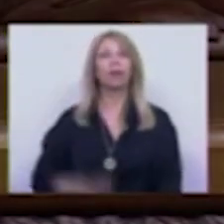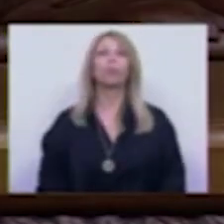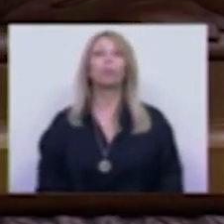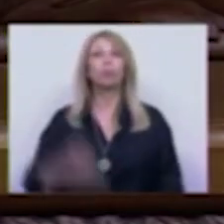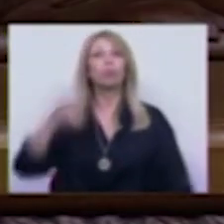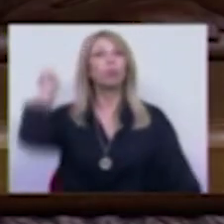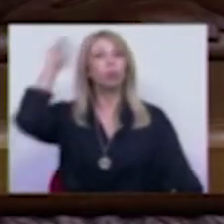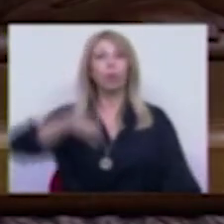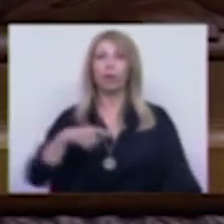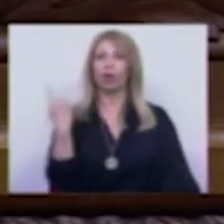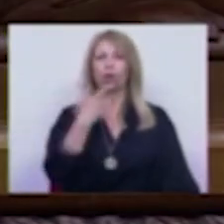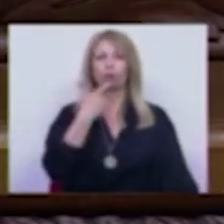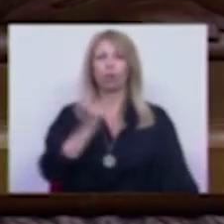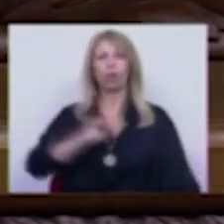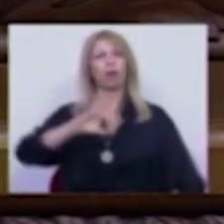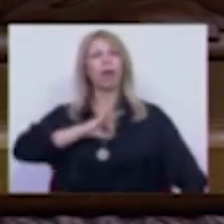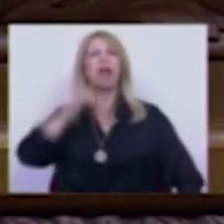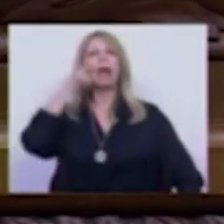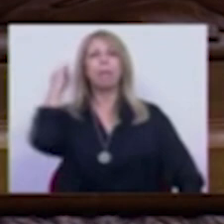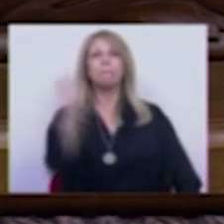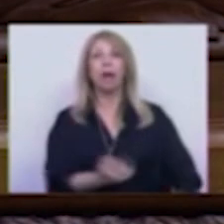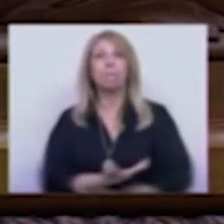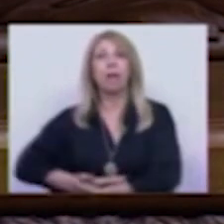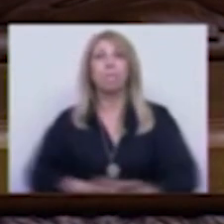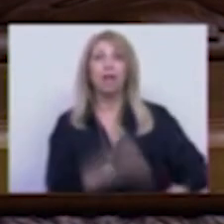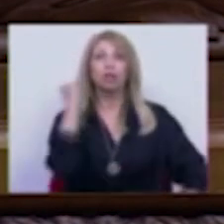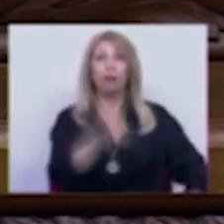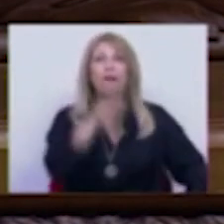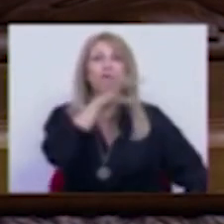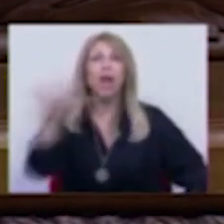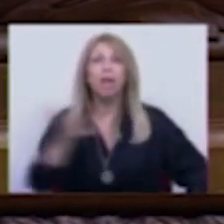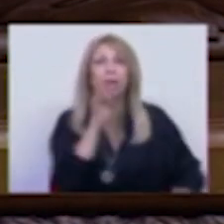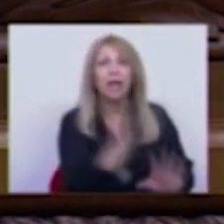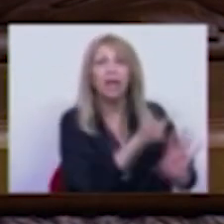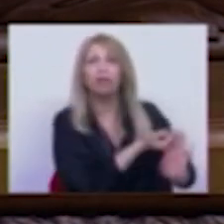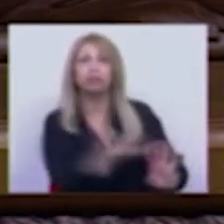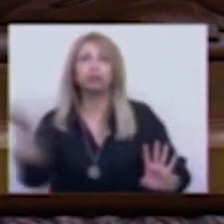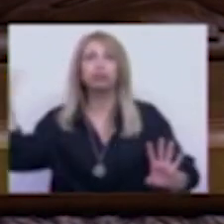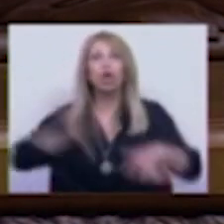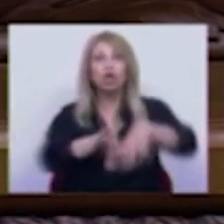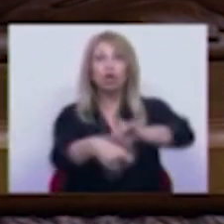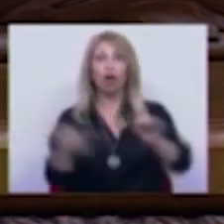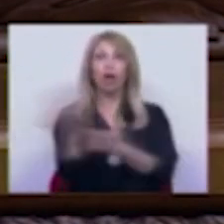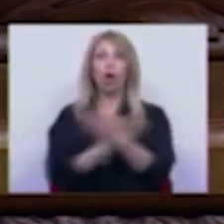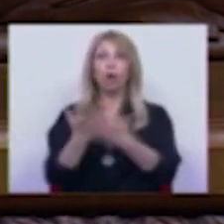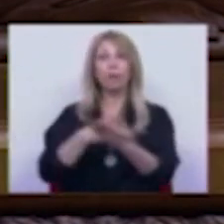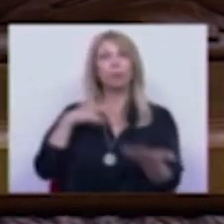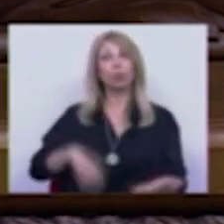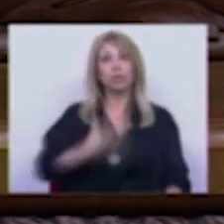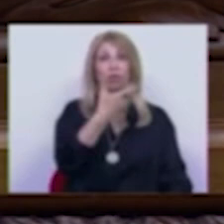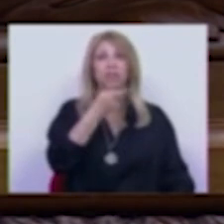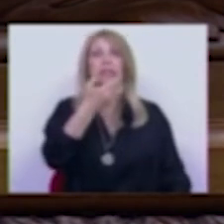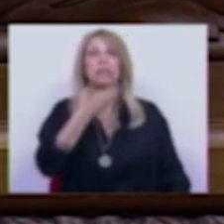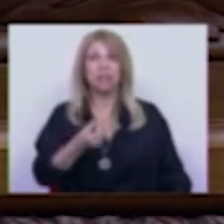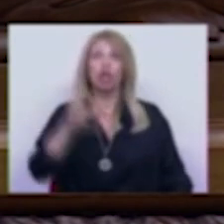ter entre os condecorados pessoas que mataram bebés, pessoas que assassinaram famílias, pessoas que destruíram a economia portuguesa nos anos 70